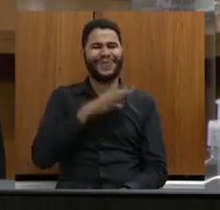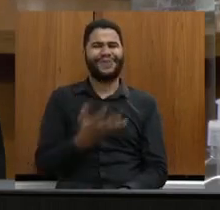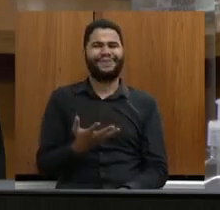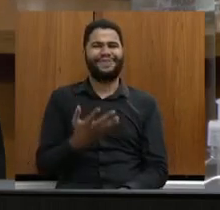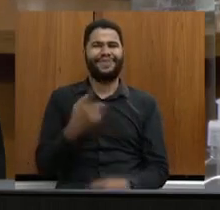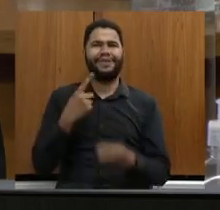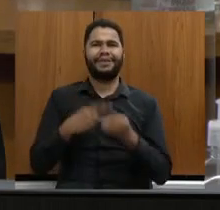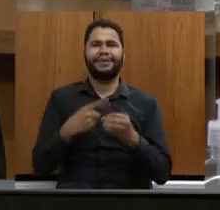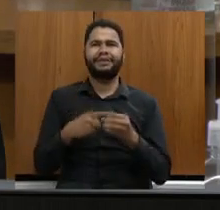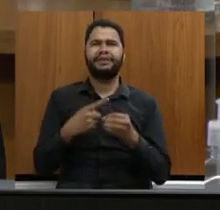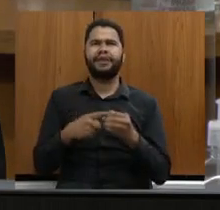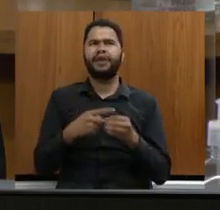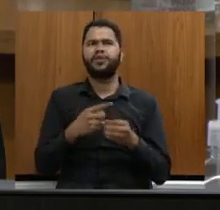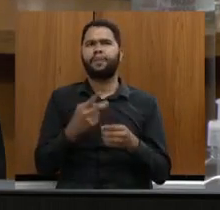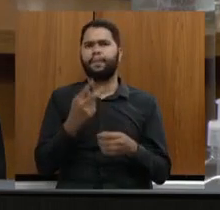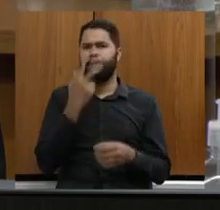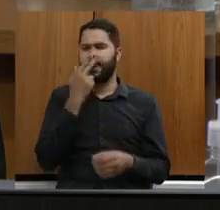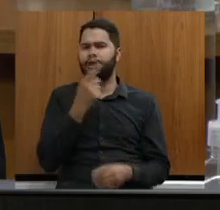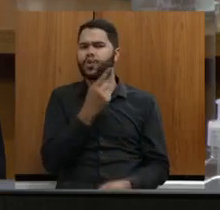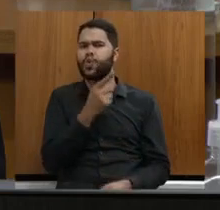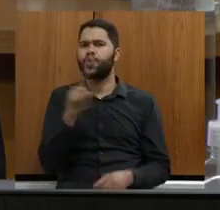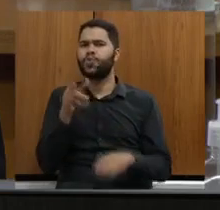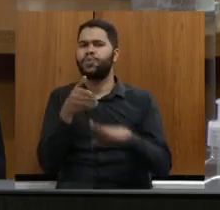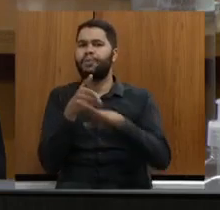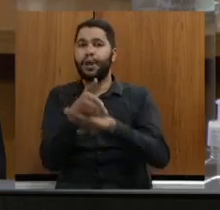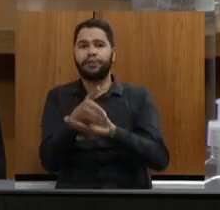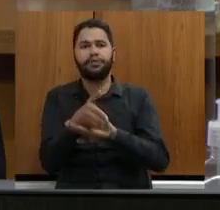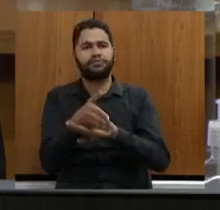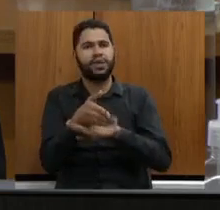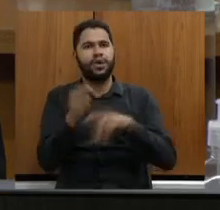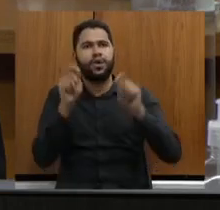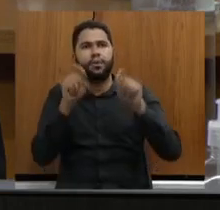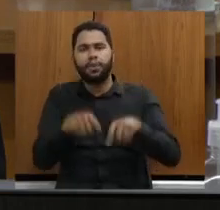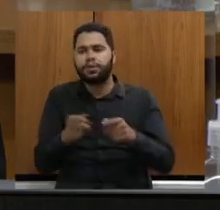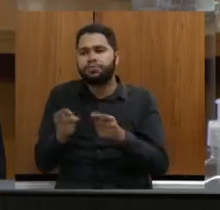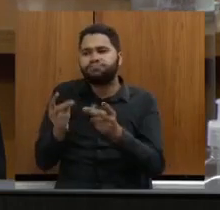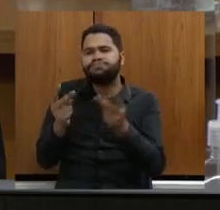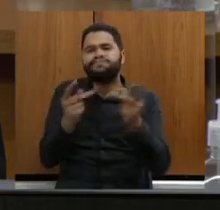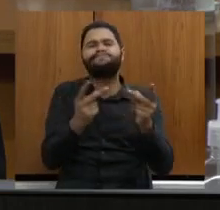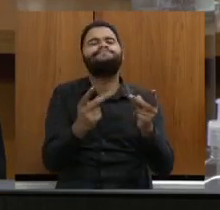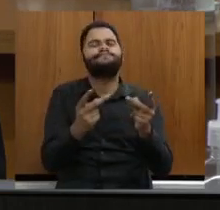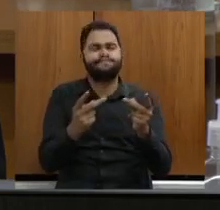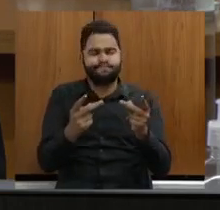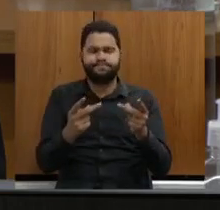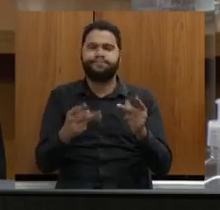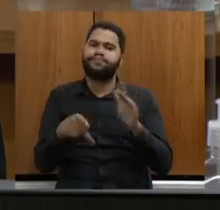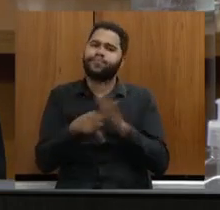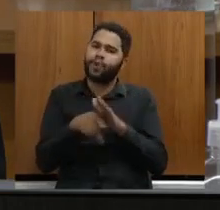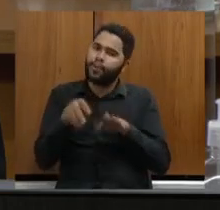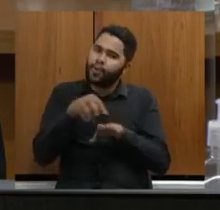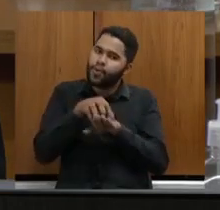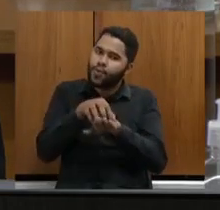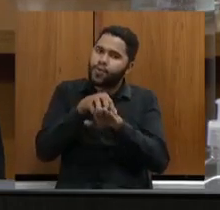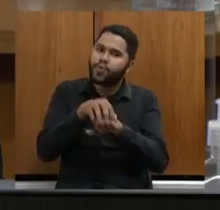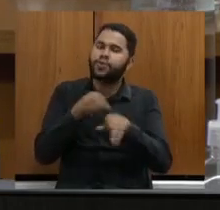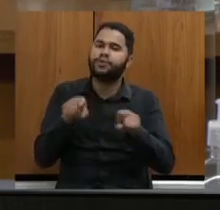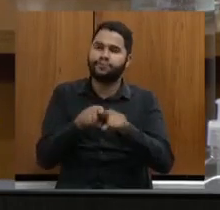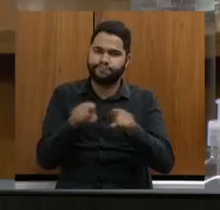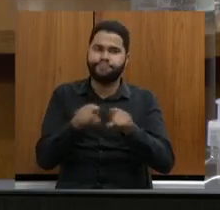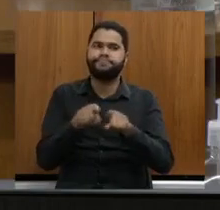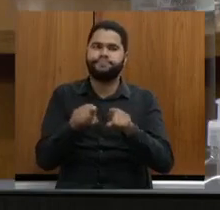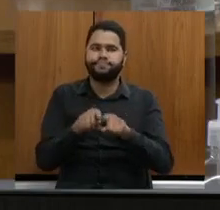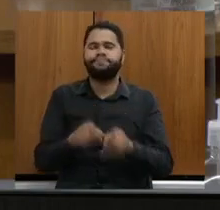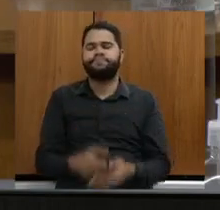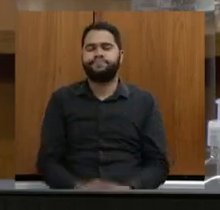cidades de Minas que não tem acesso em uma cidade com potencial muito grande para o turismo e para se a